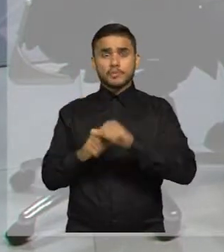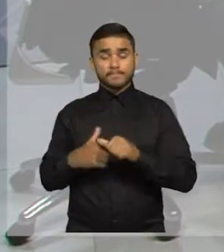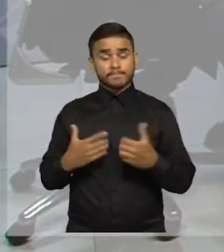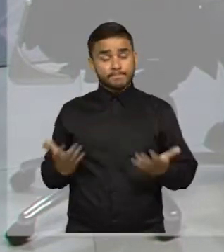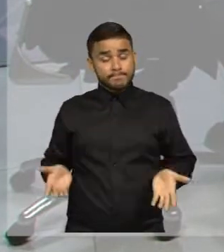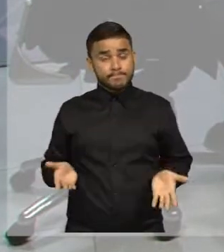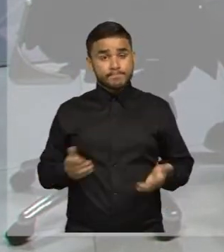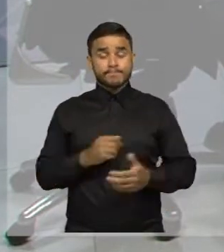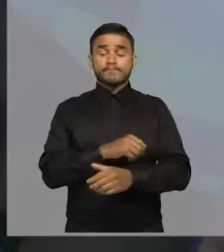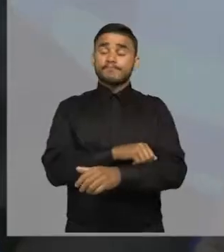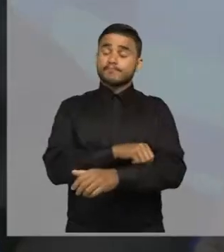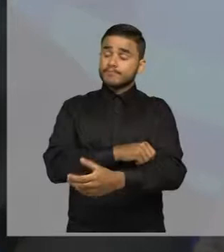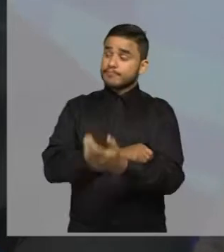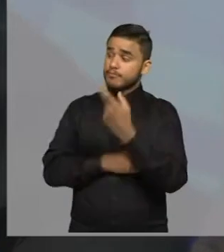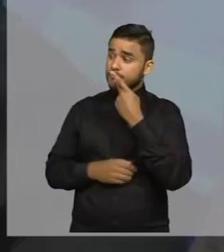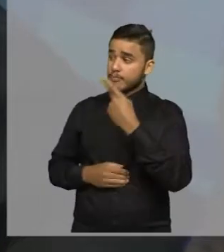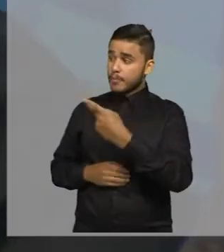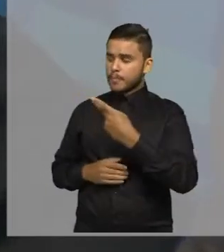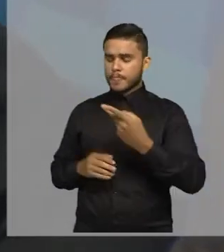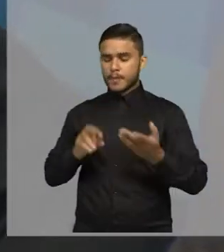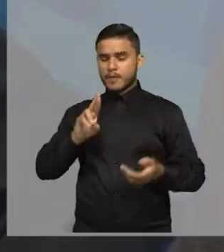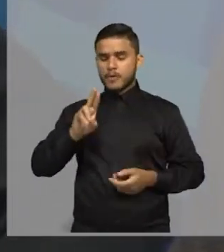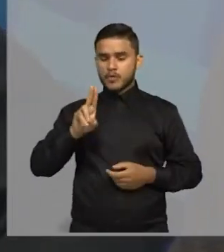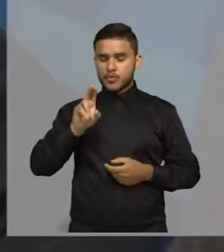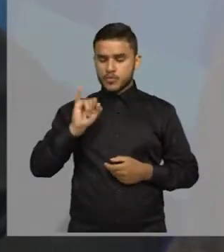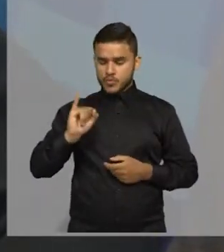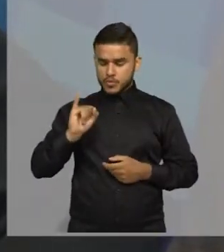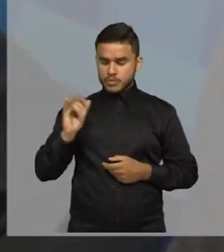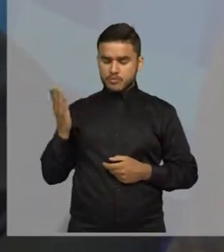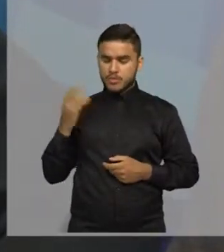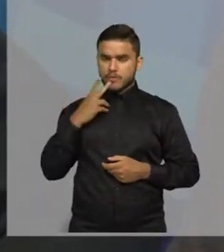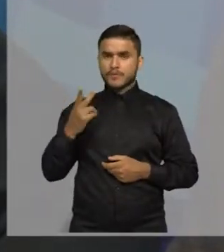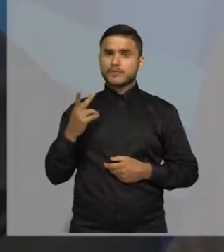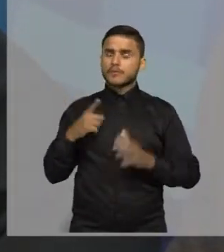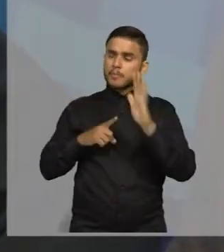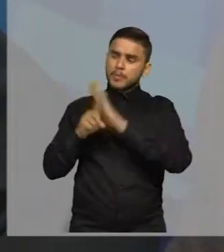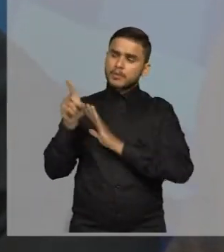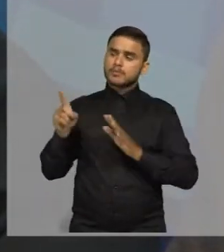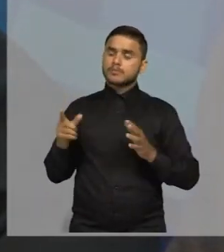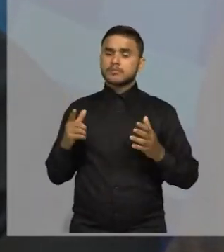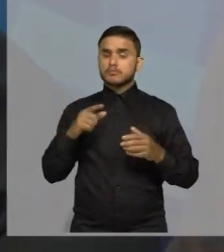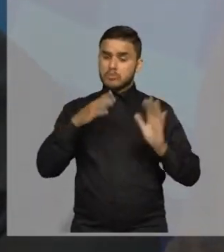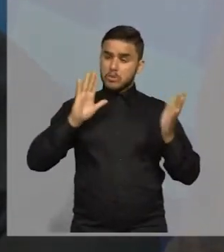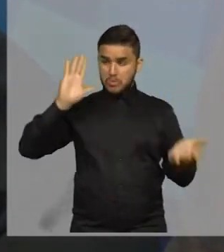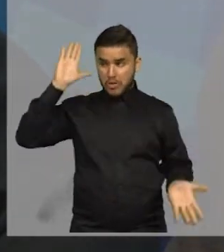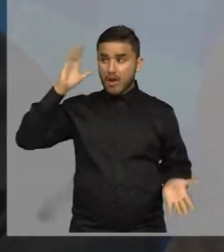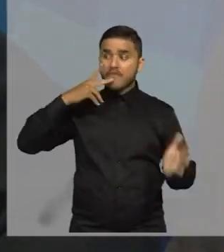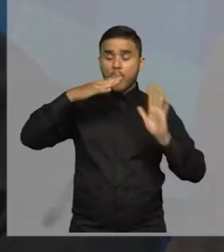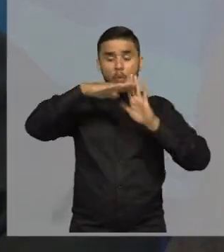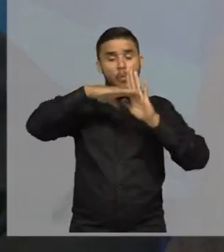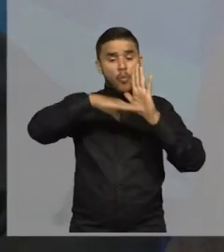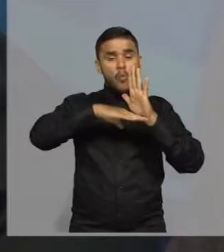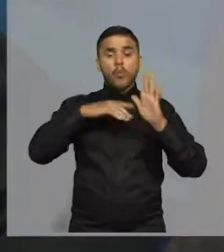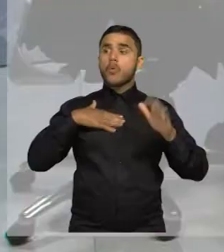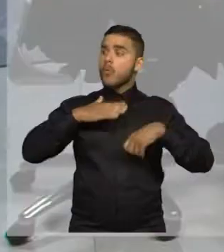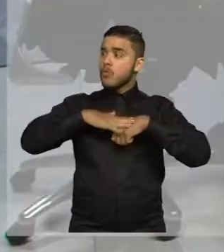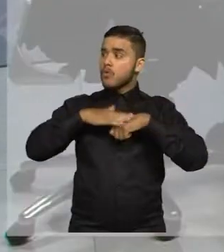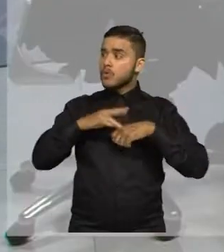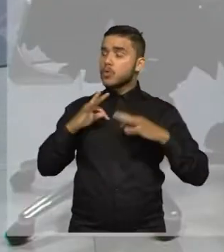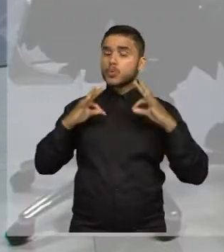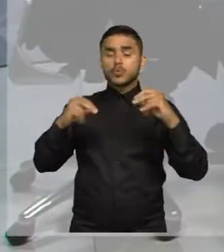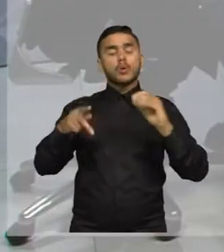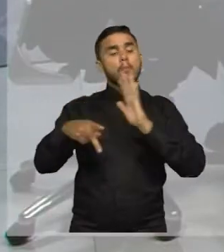esperar de alguém, de um plano com a eficiência que o Bolsonaro prometeu, até pela sua formação